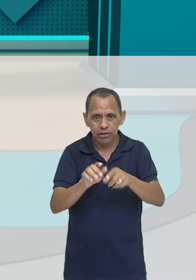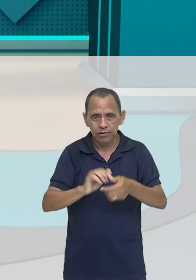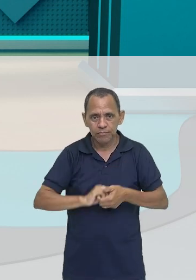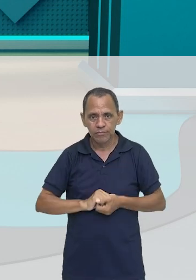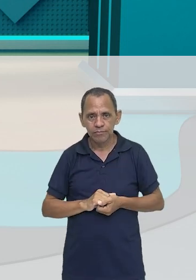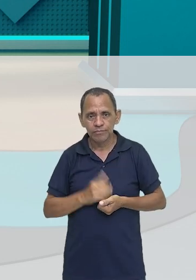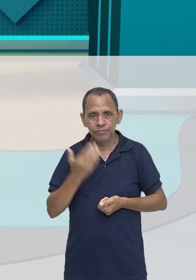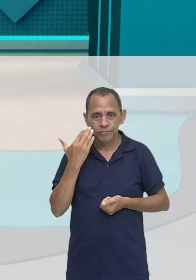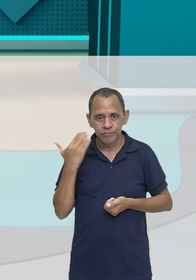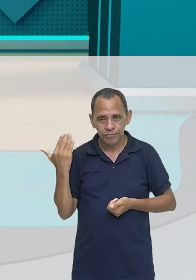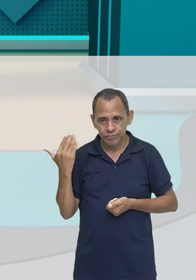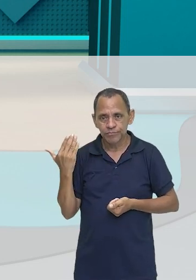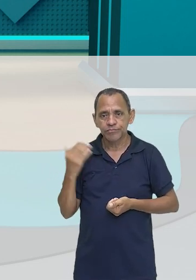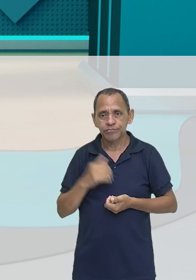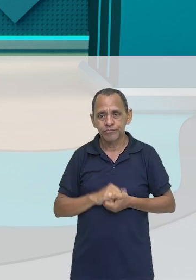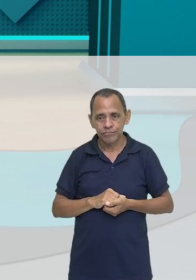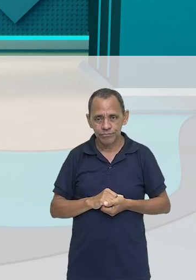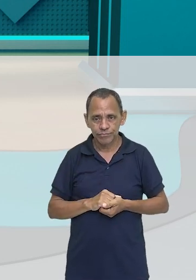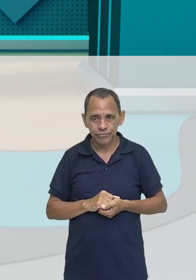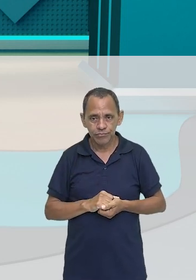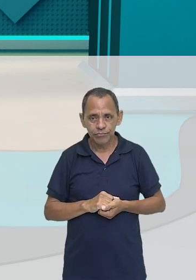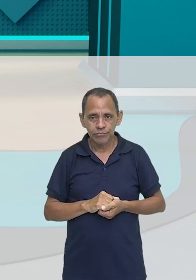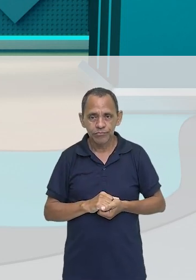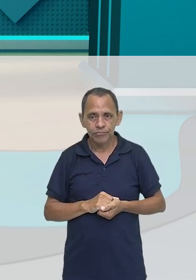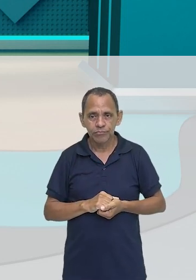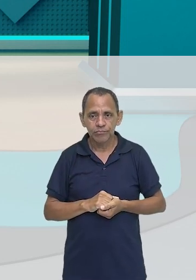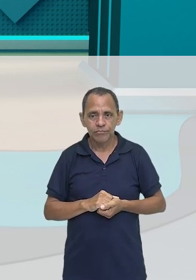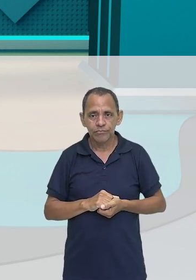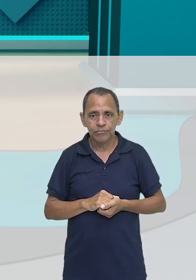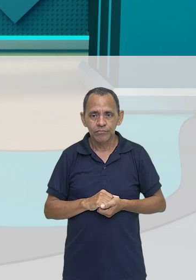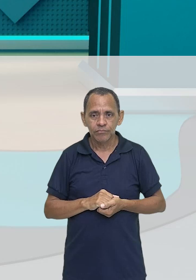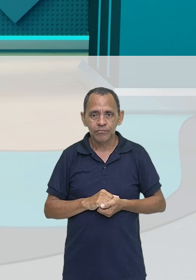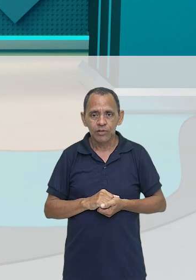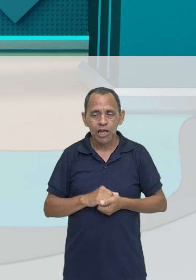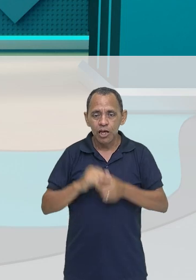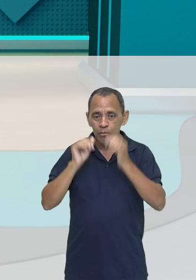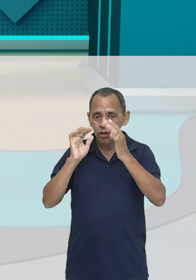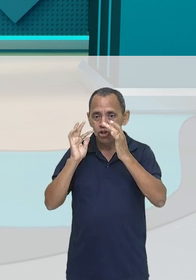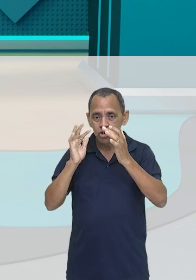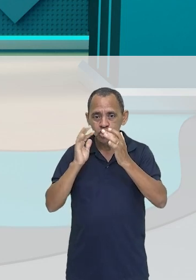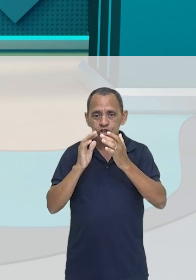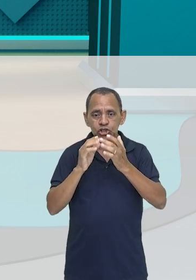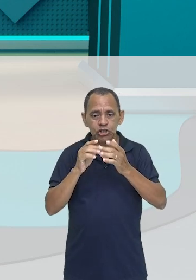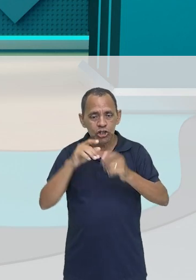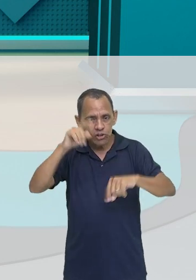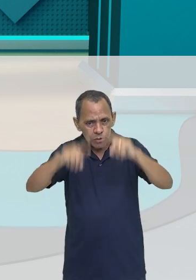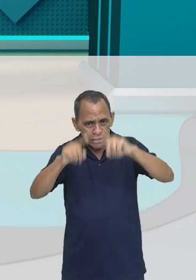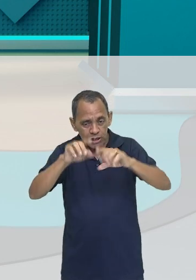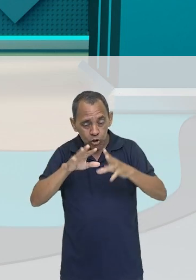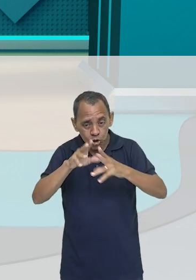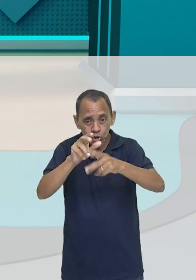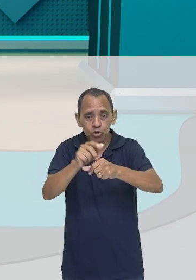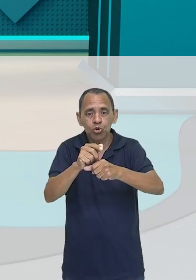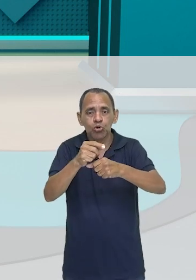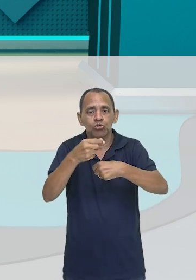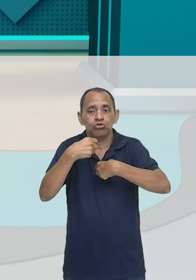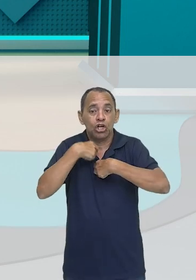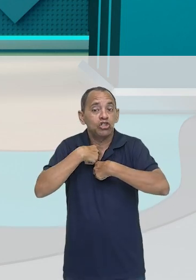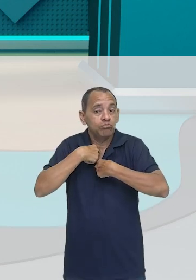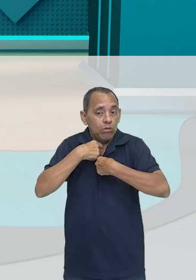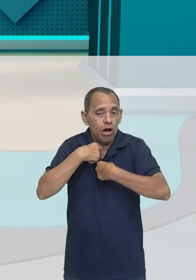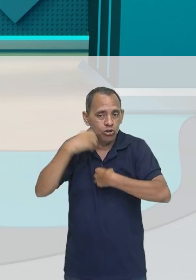as vestimentas que são utilizadas por debaixo da armadura que vocês já vão conhecer, que é o